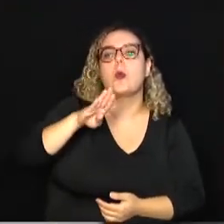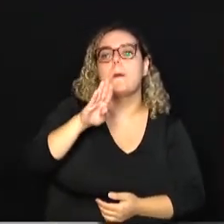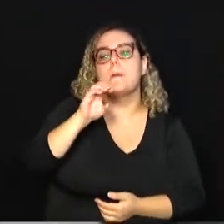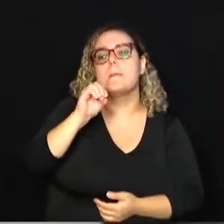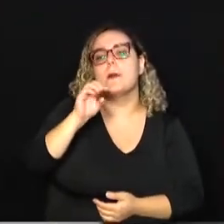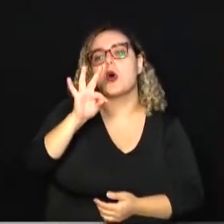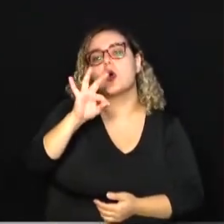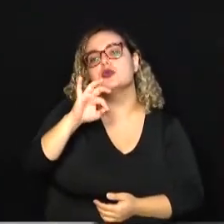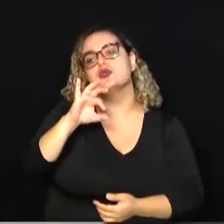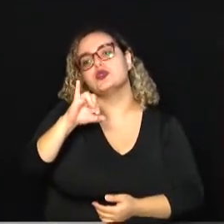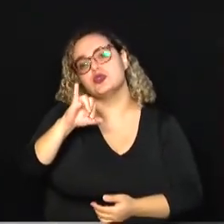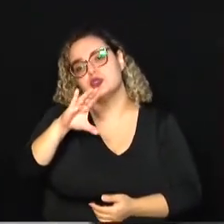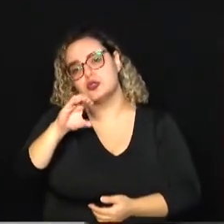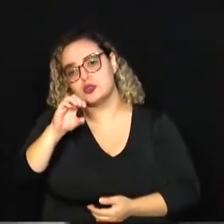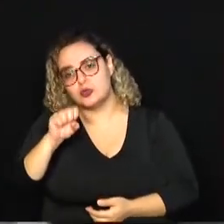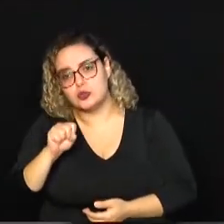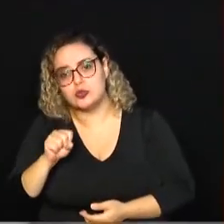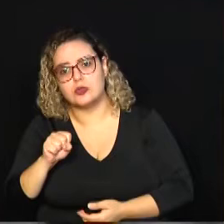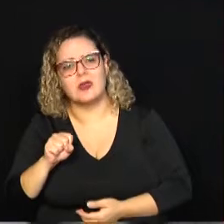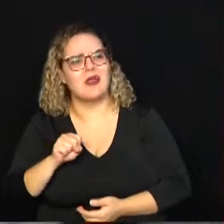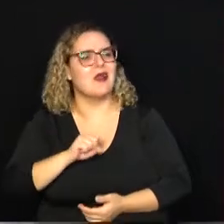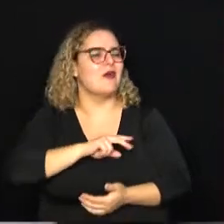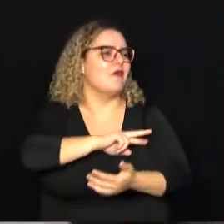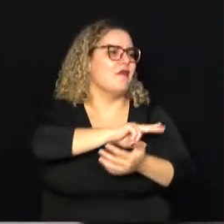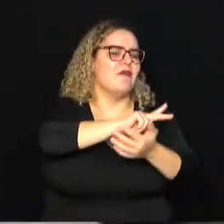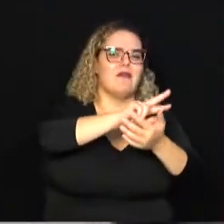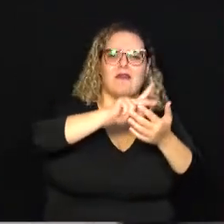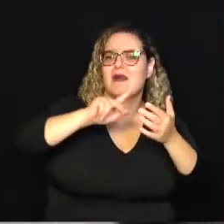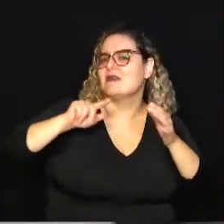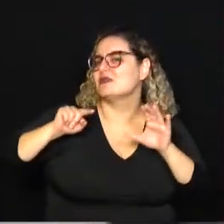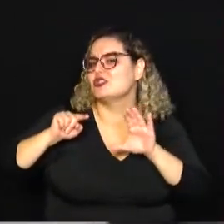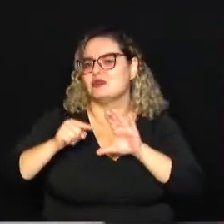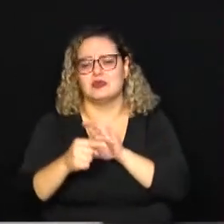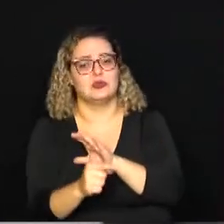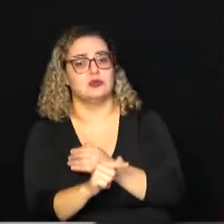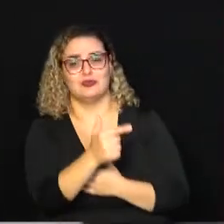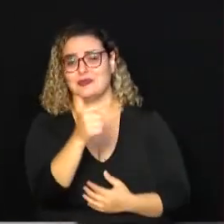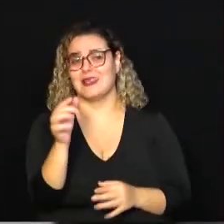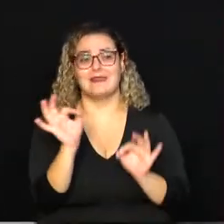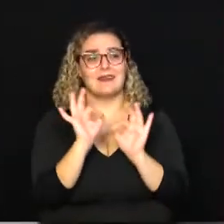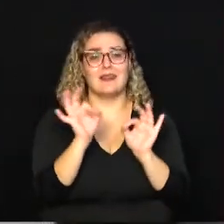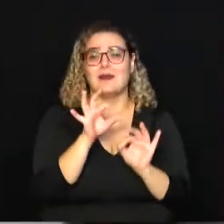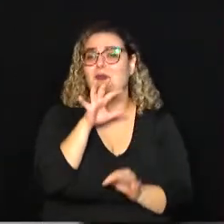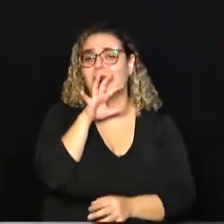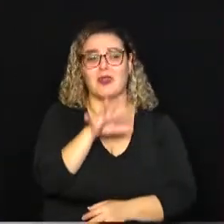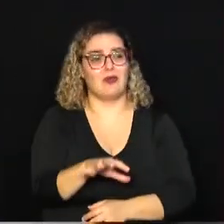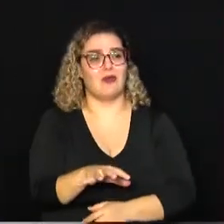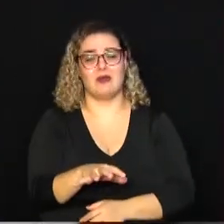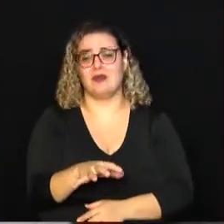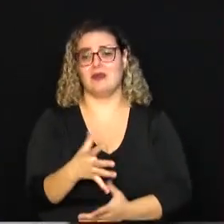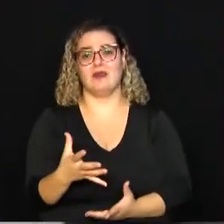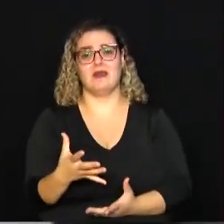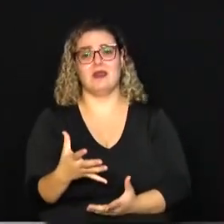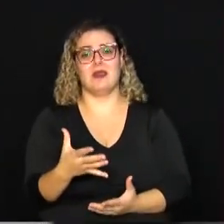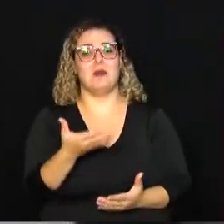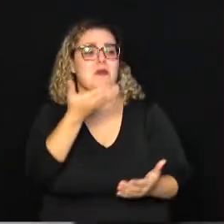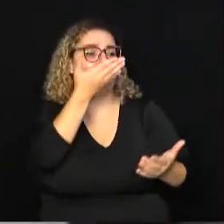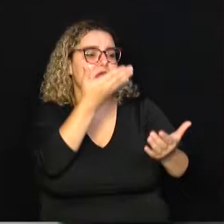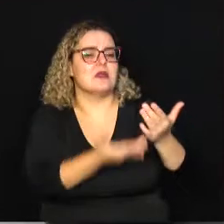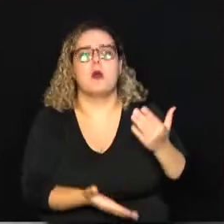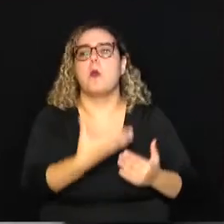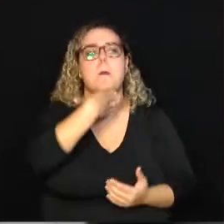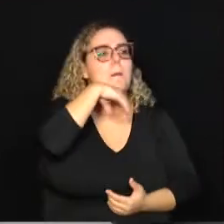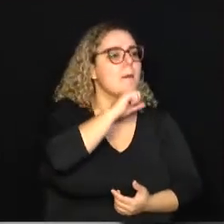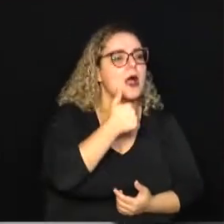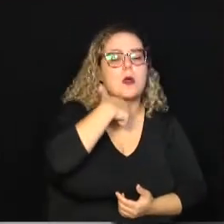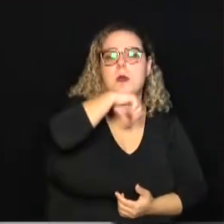né? Então, tem essas várias dimensões, né? Não existe nada pior do que a perda de um ente querido, um ente amado, perder um pai, uma mãe, um irmão,